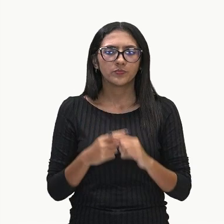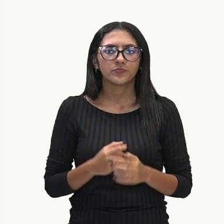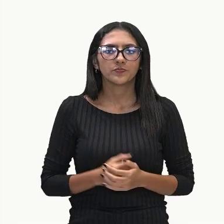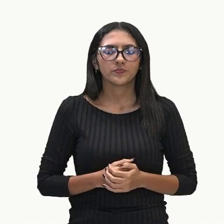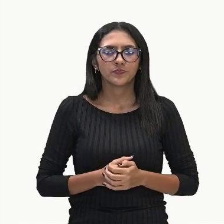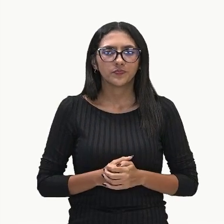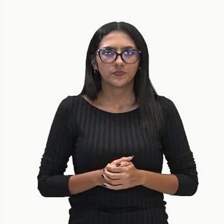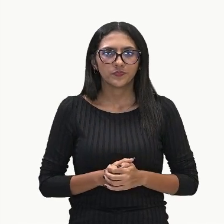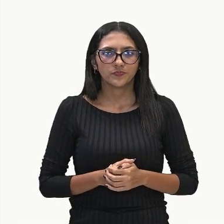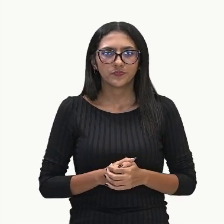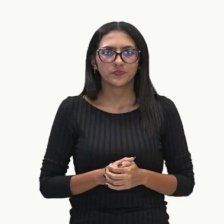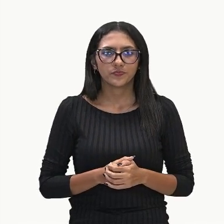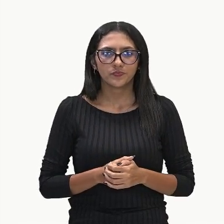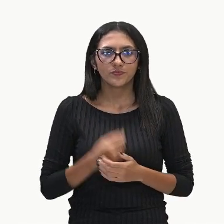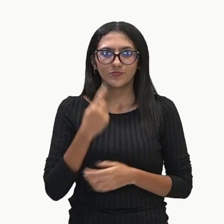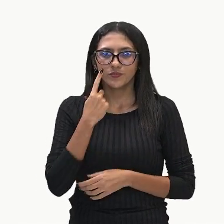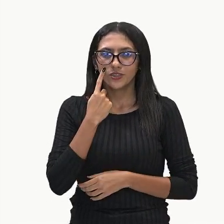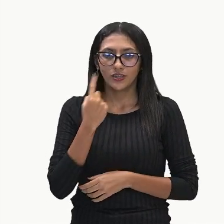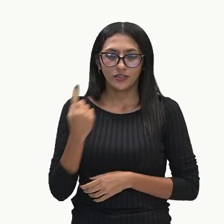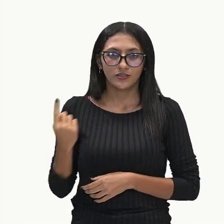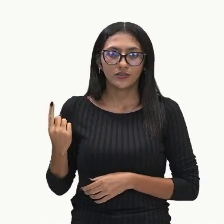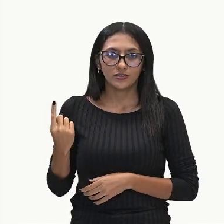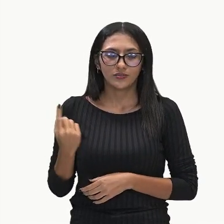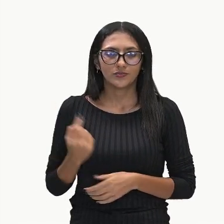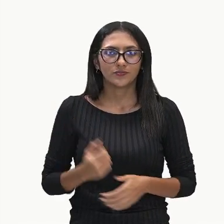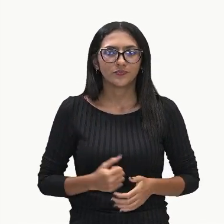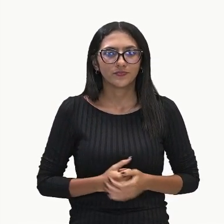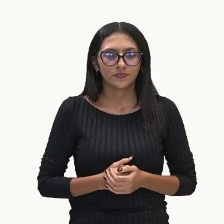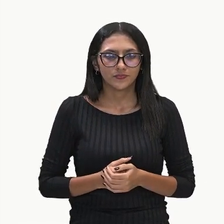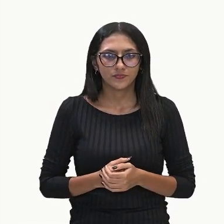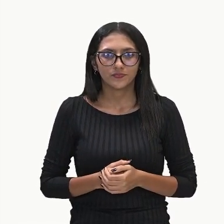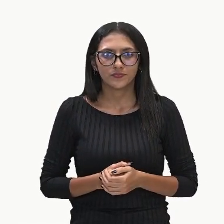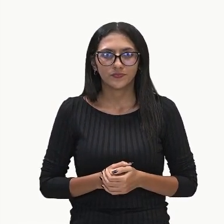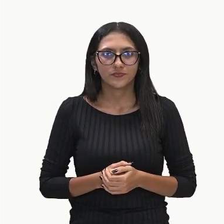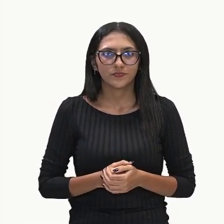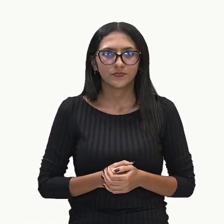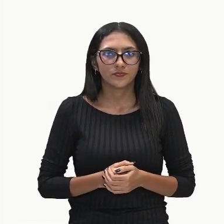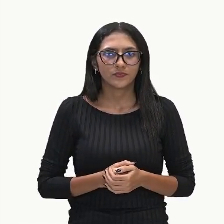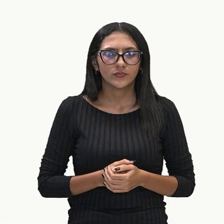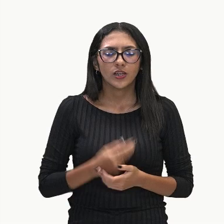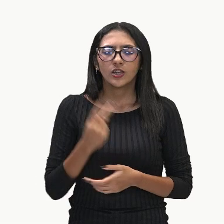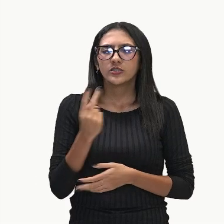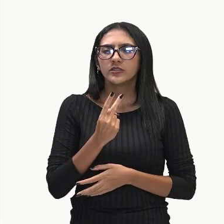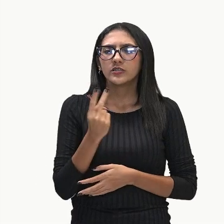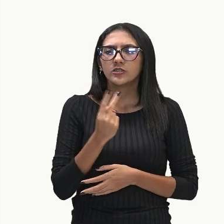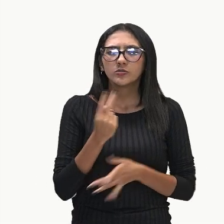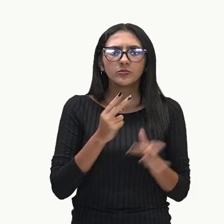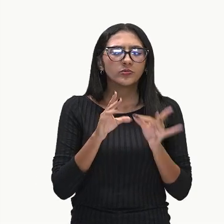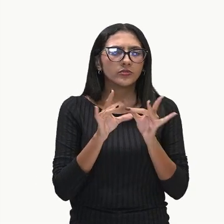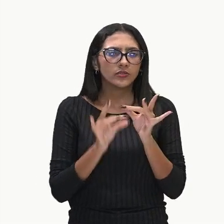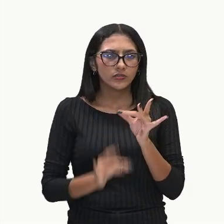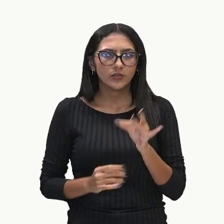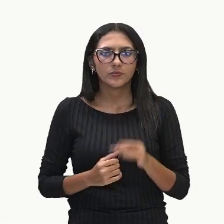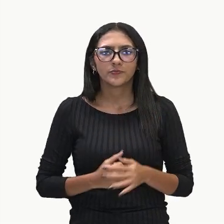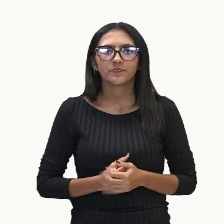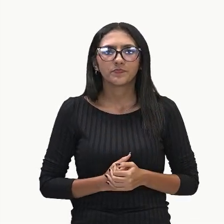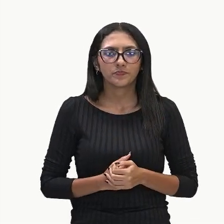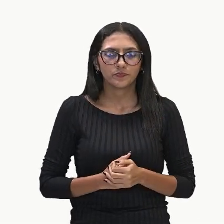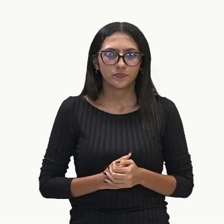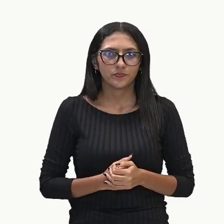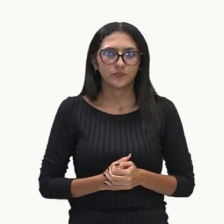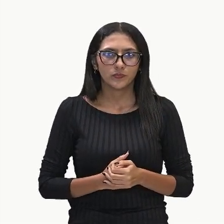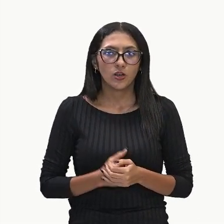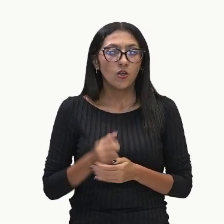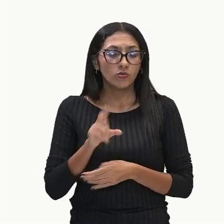fator comum, que é esta forma bem aqui. Vamos lá no segundo passo. Aplicar a propriedade